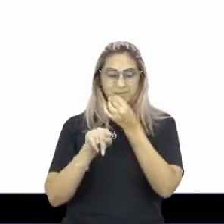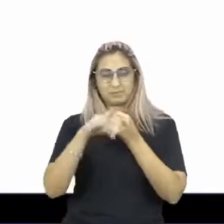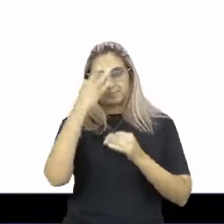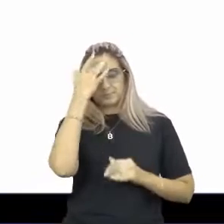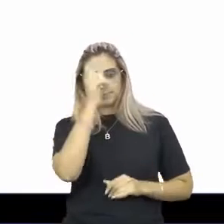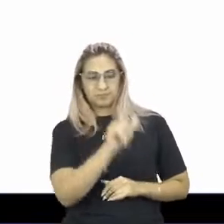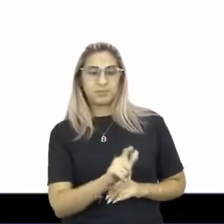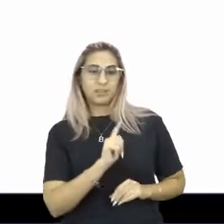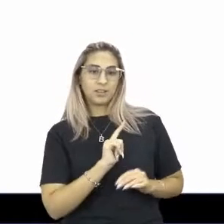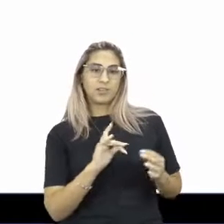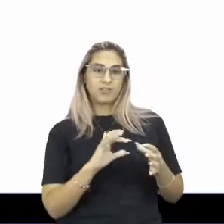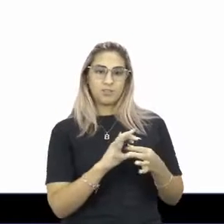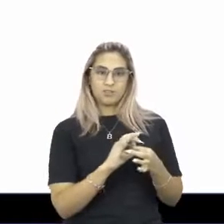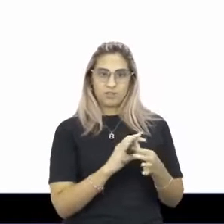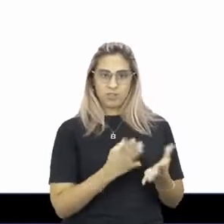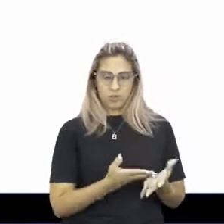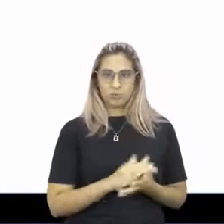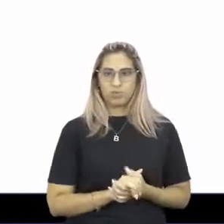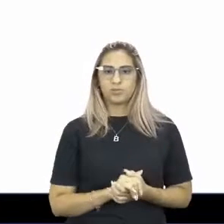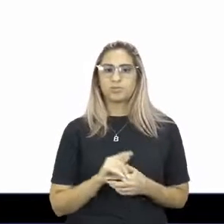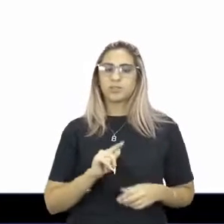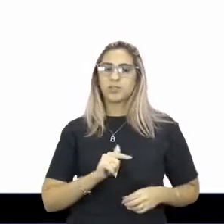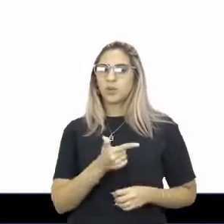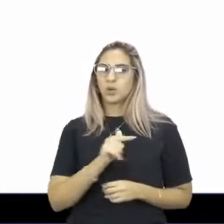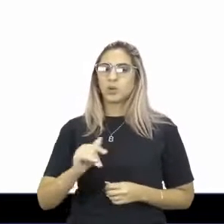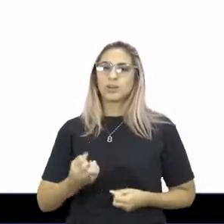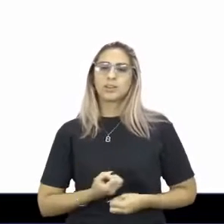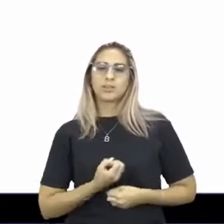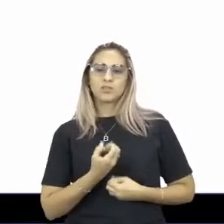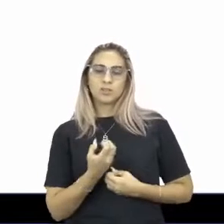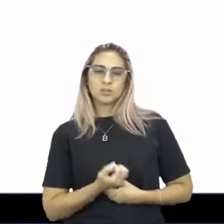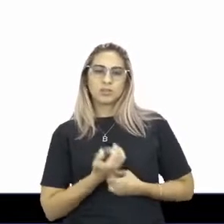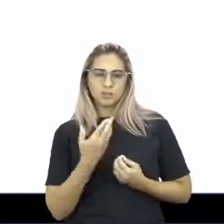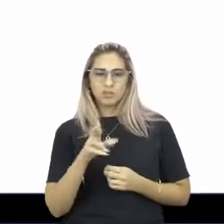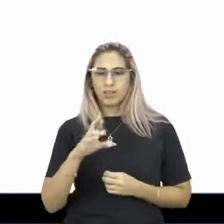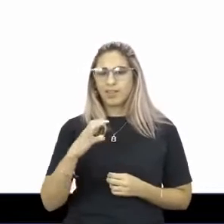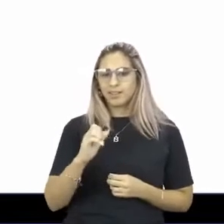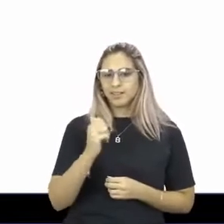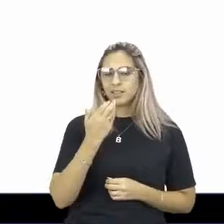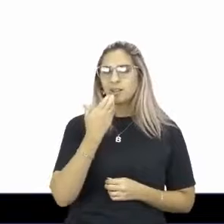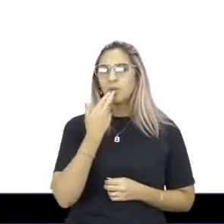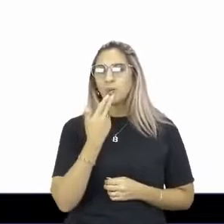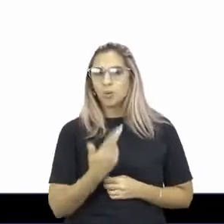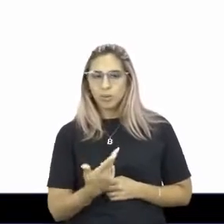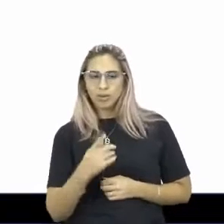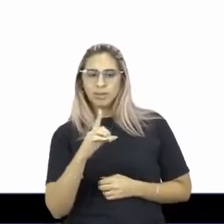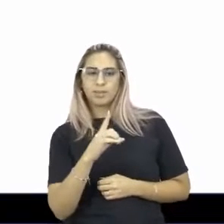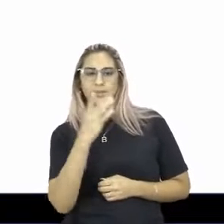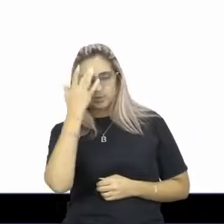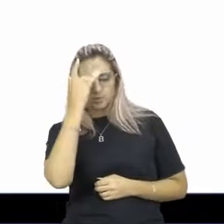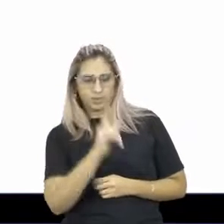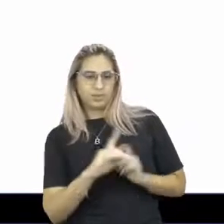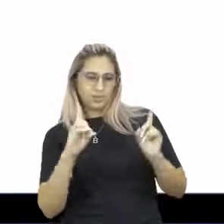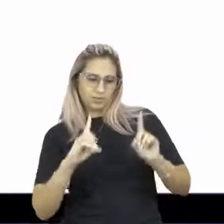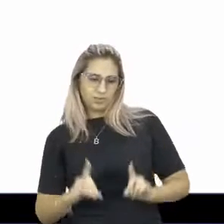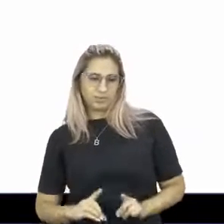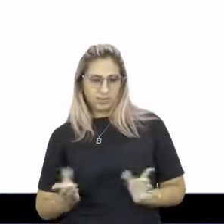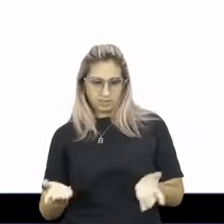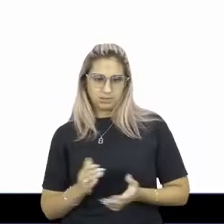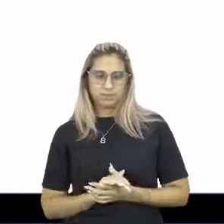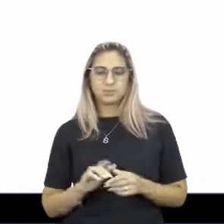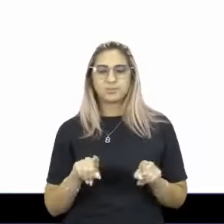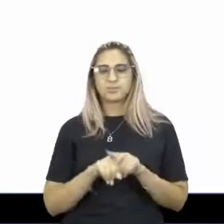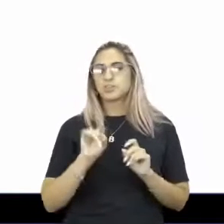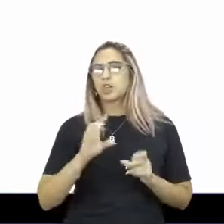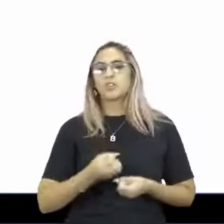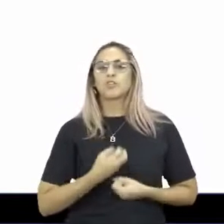pessoa sem o vínculo, né? E traz outras informações aqui, como raça, cor e se possui deficiência. Aqui ele não vai poder alterar nada, é só uma